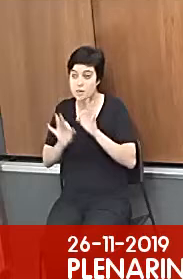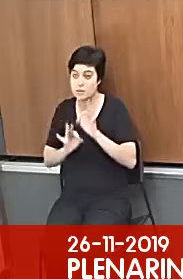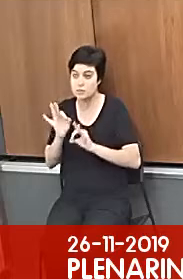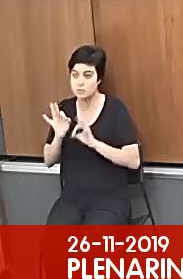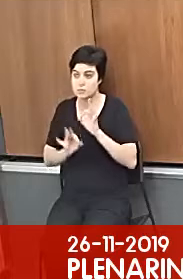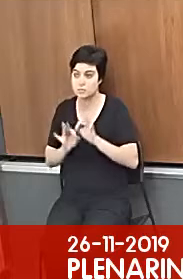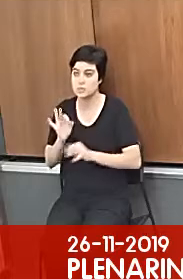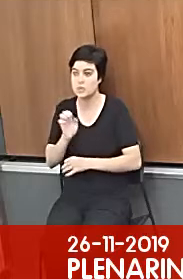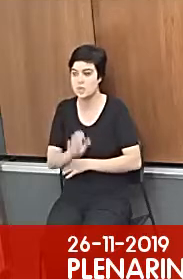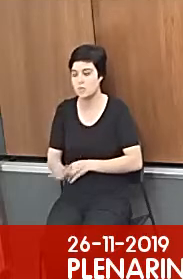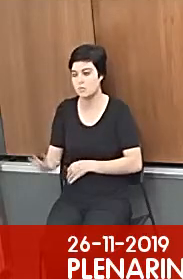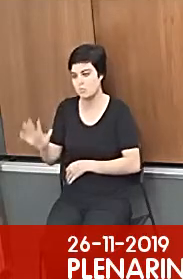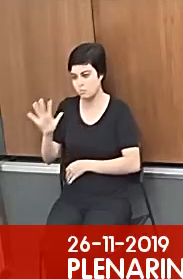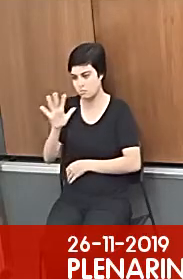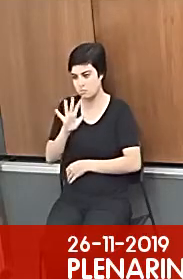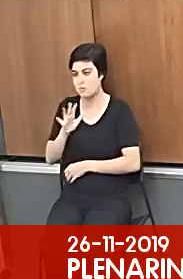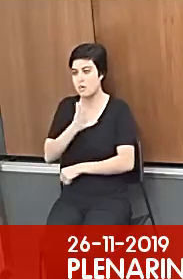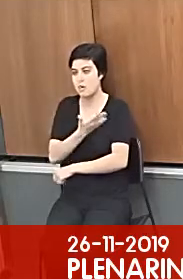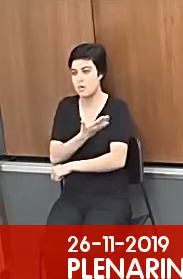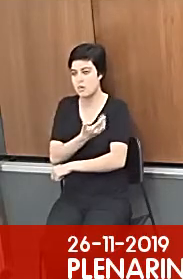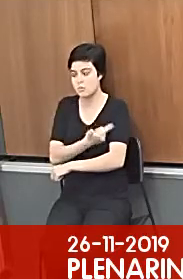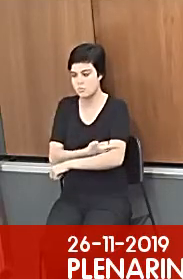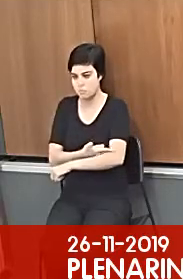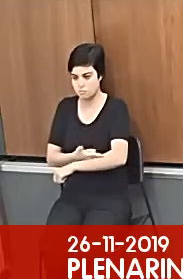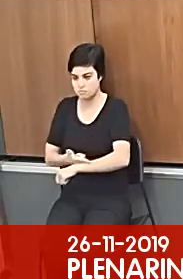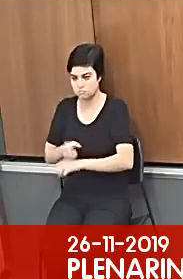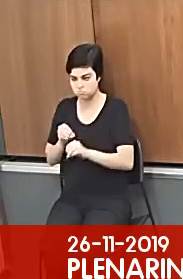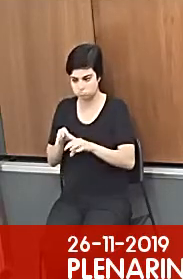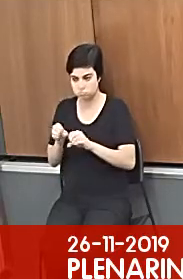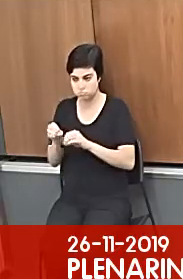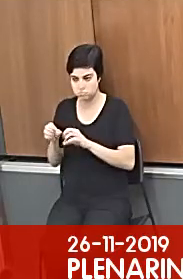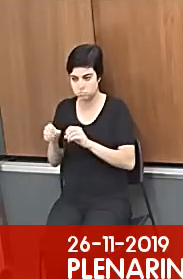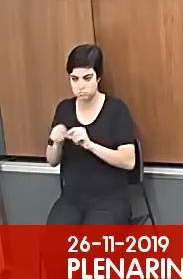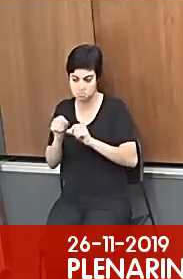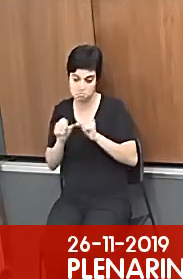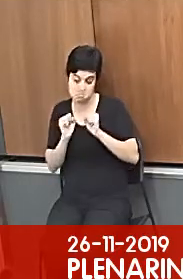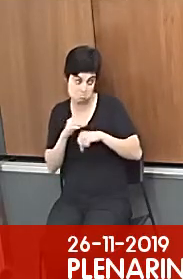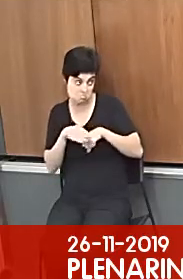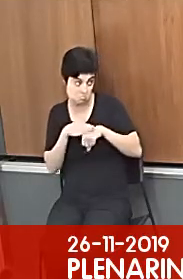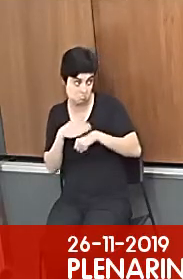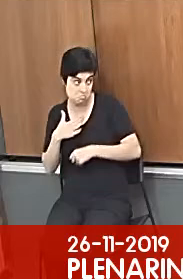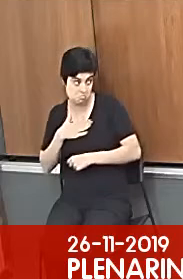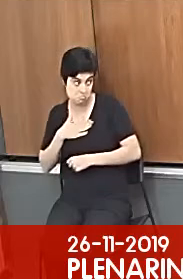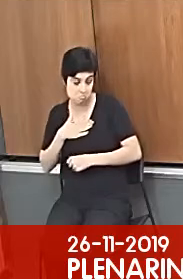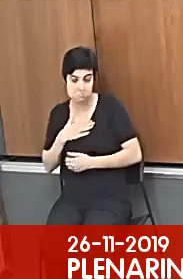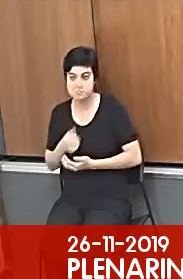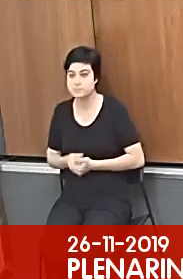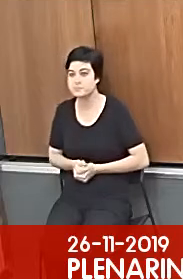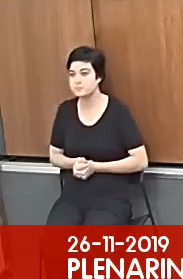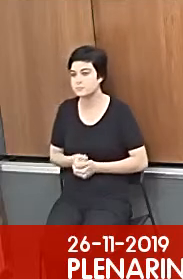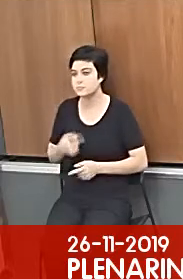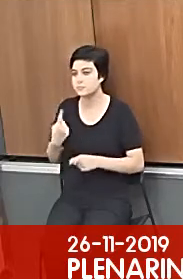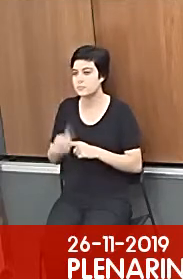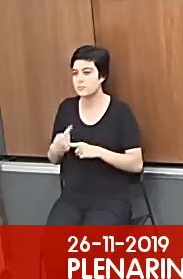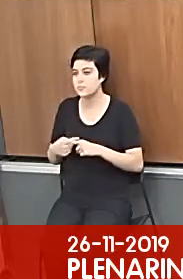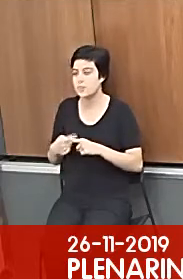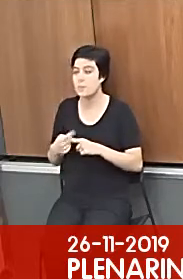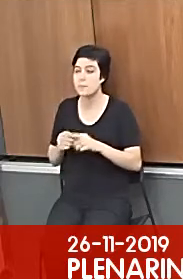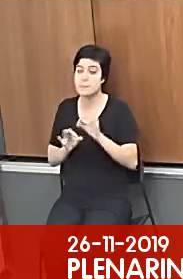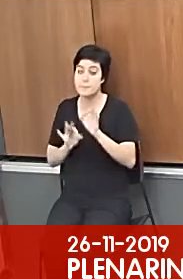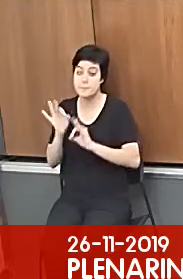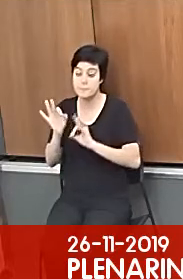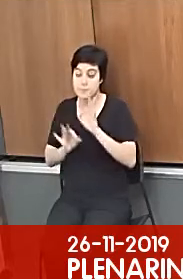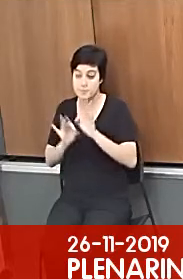se ele pudesse dialogar comigo nesse momento. O Plano Municipal de Educação, a